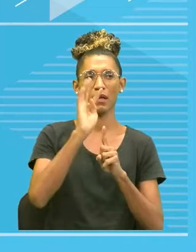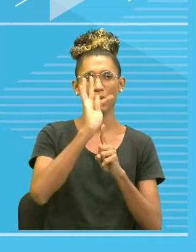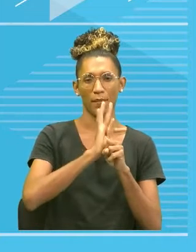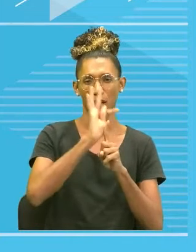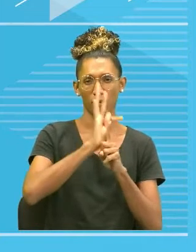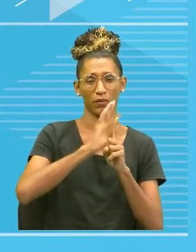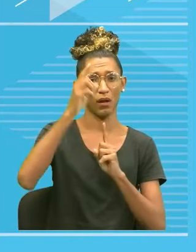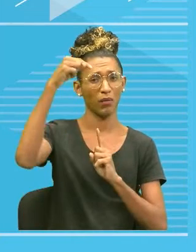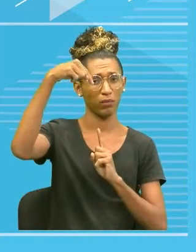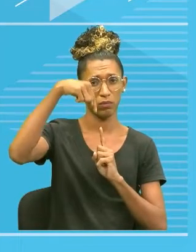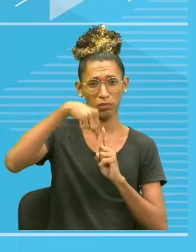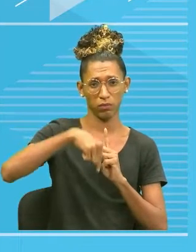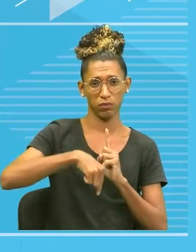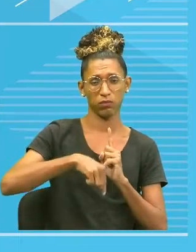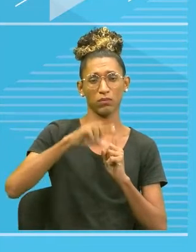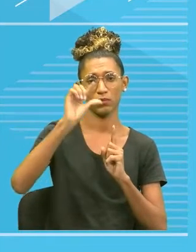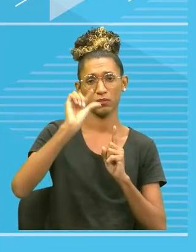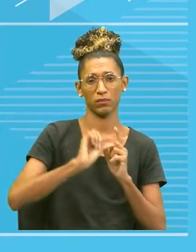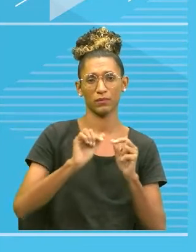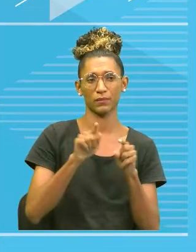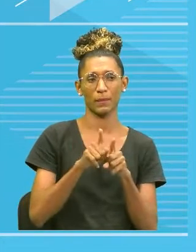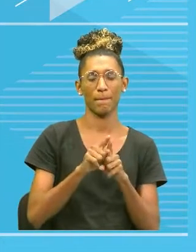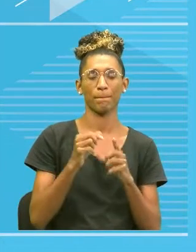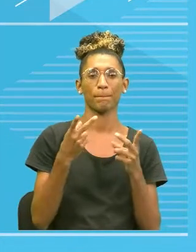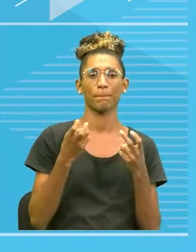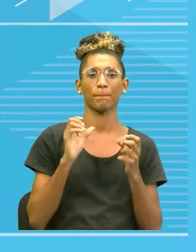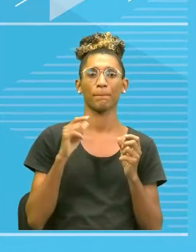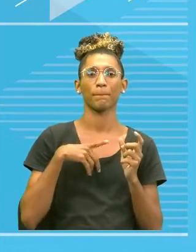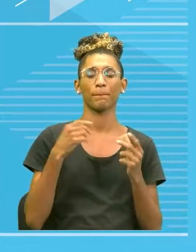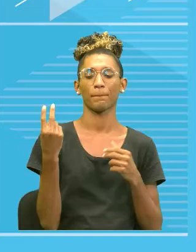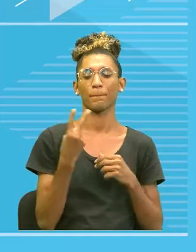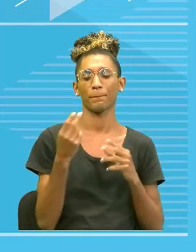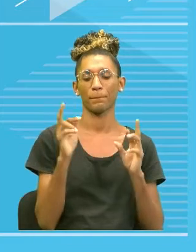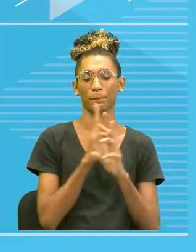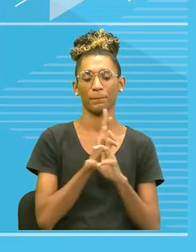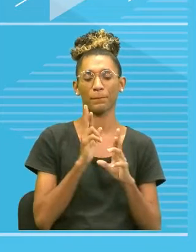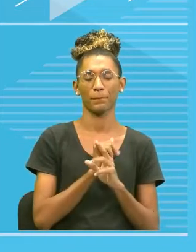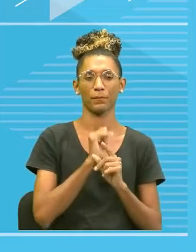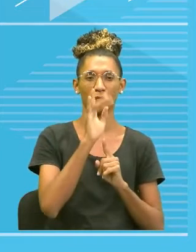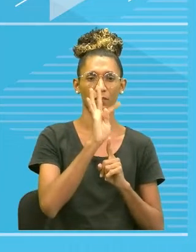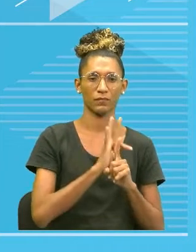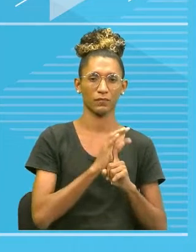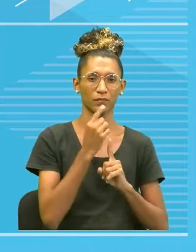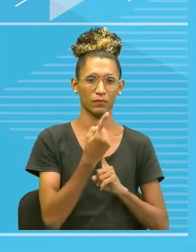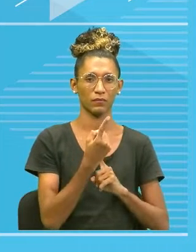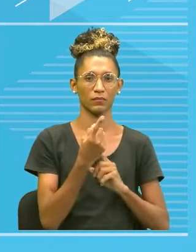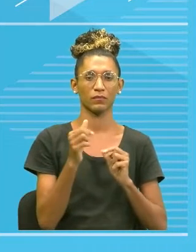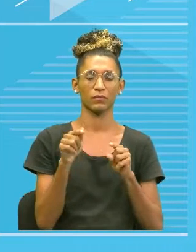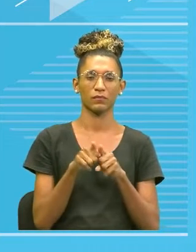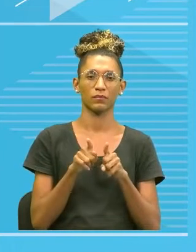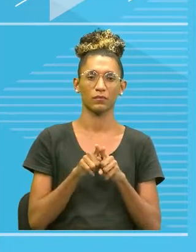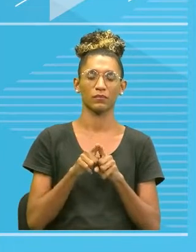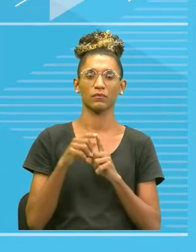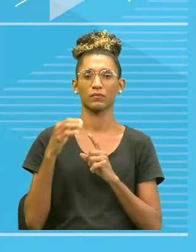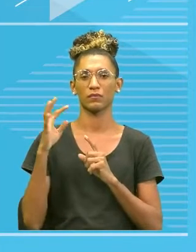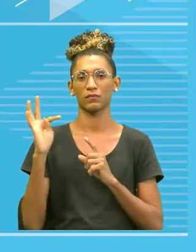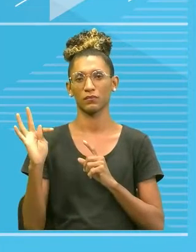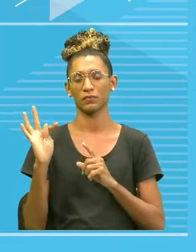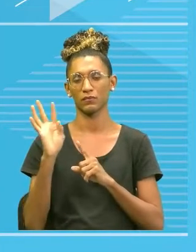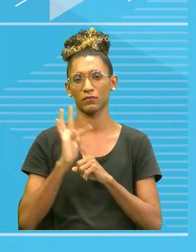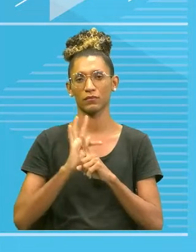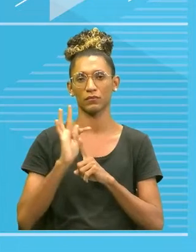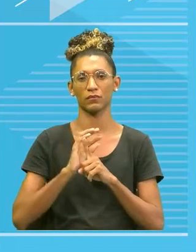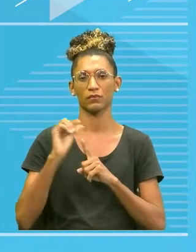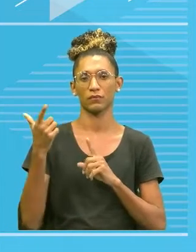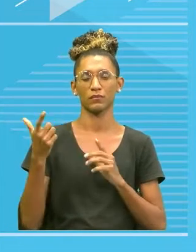que quando você tem essas duas relações, a temperatura de um tem que ser anulado pela temperatura do outro, por dizer